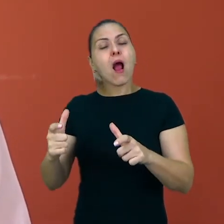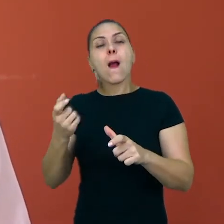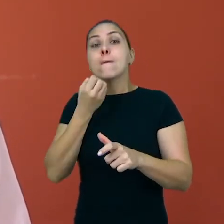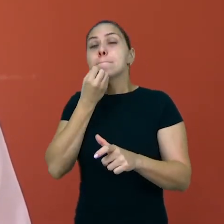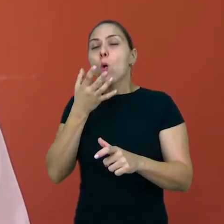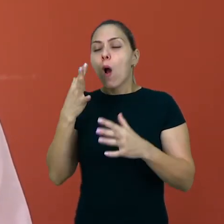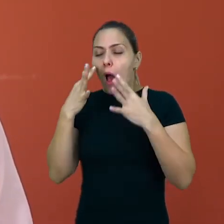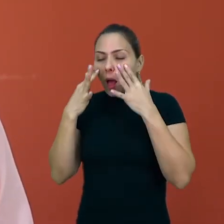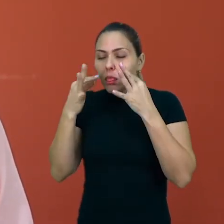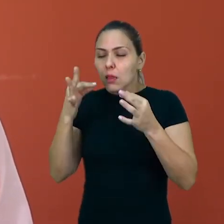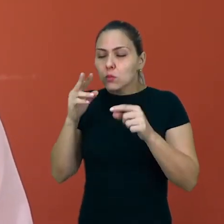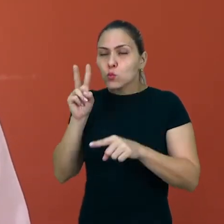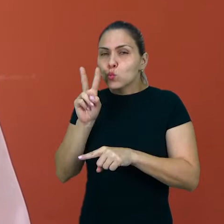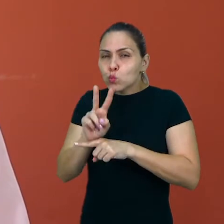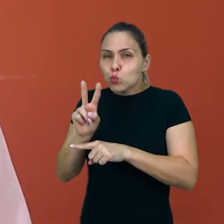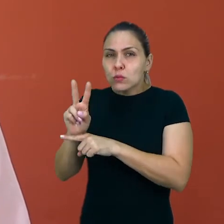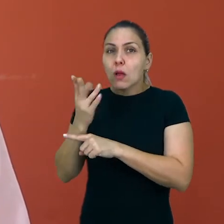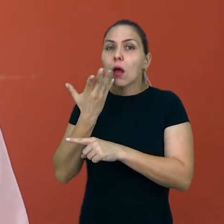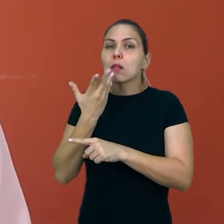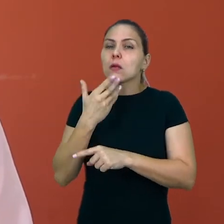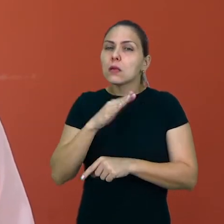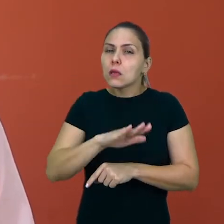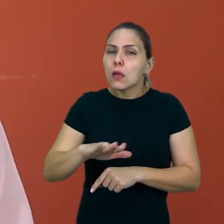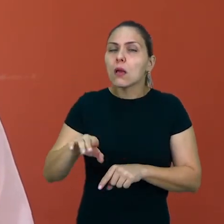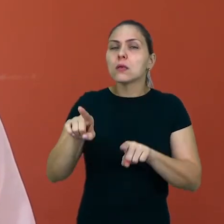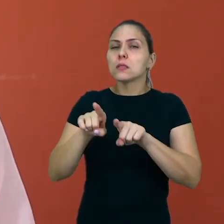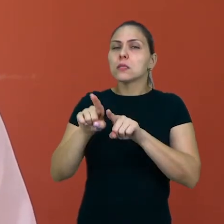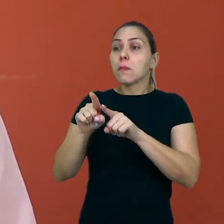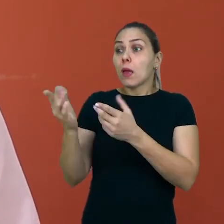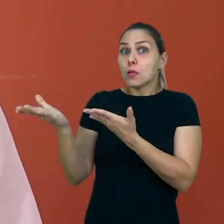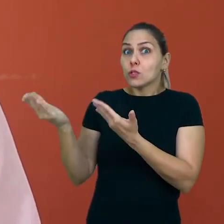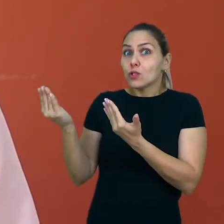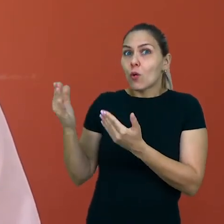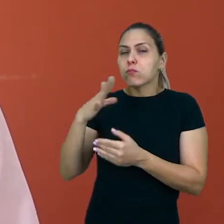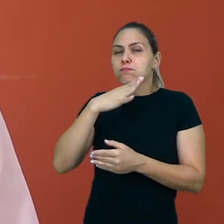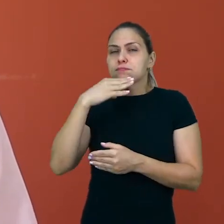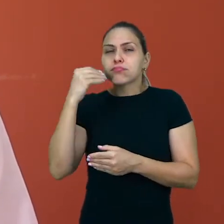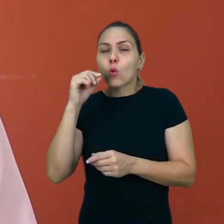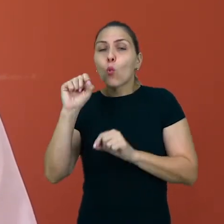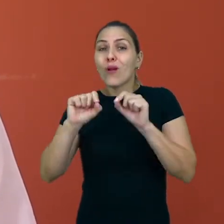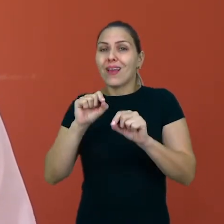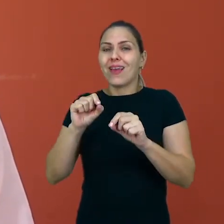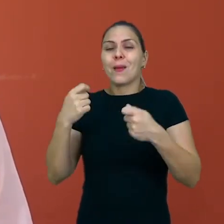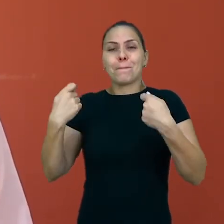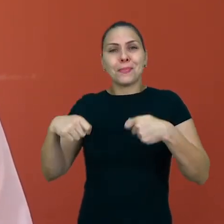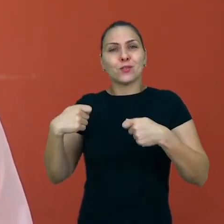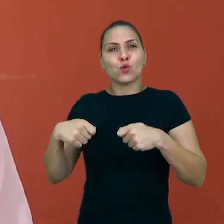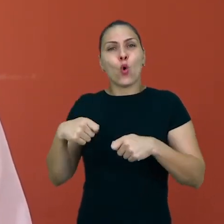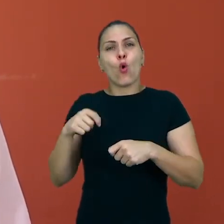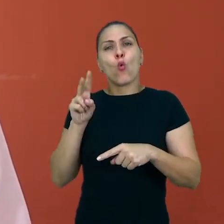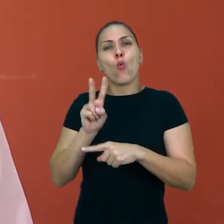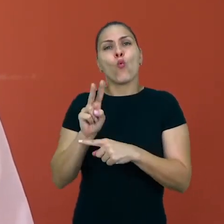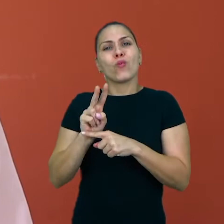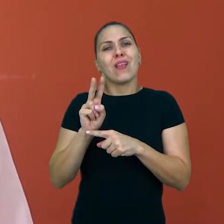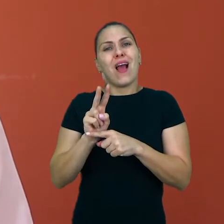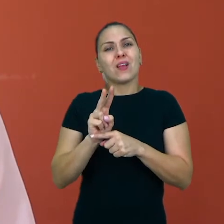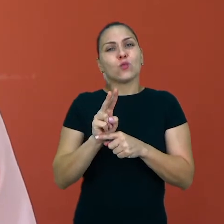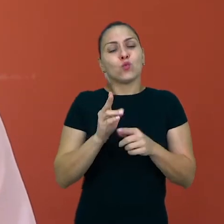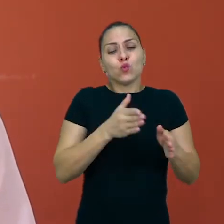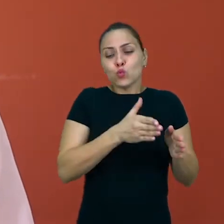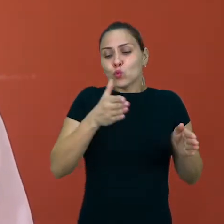locus privilegiado de atenção e de cuidado de crianças e adolescentes, tiveram que adotar as medidas necessárias